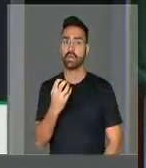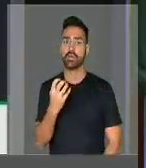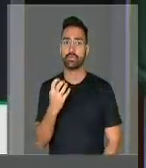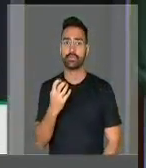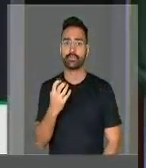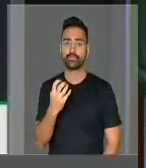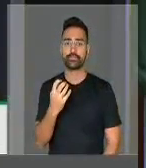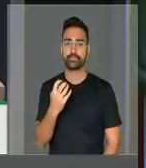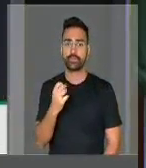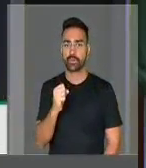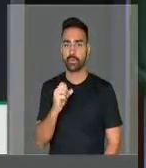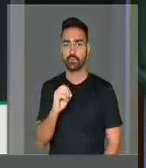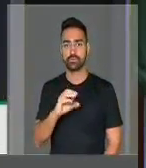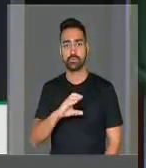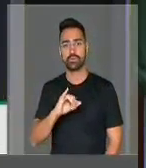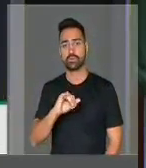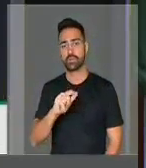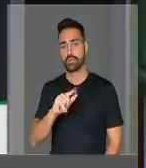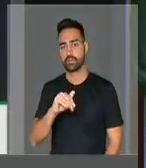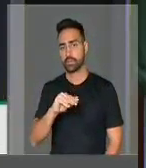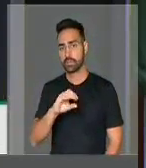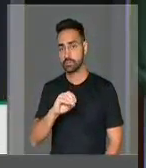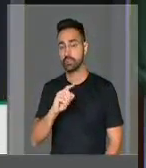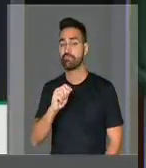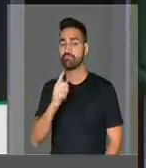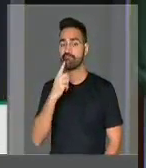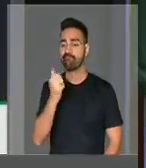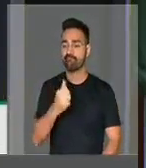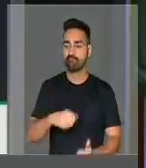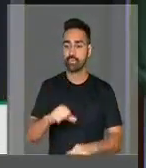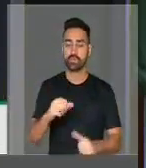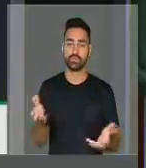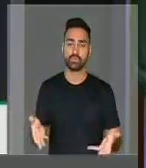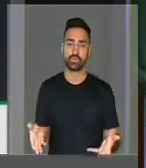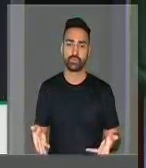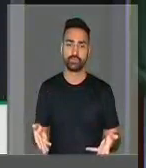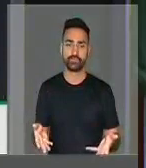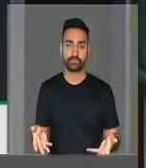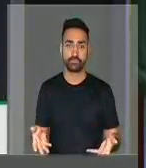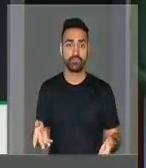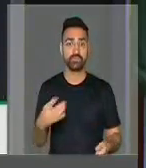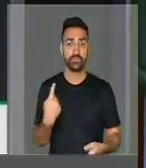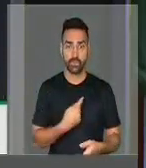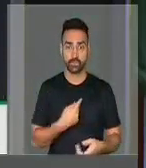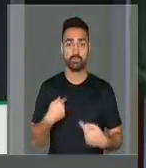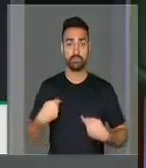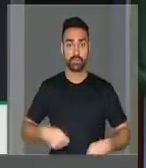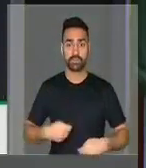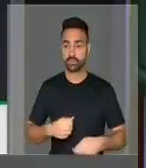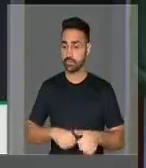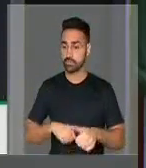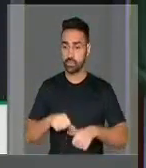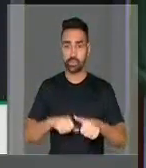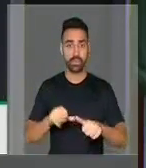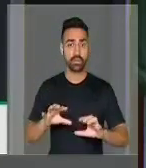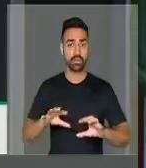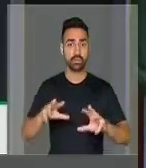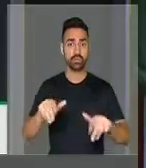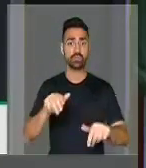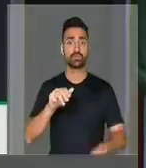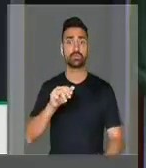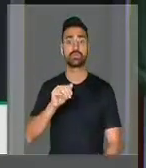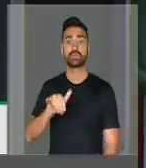para o socialismo a ser ressignificado hoje. Nós temos que reinventar tudo. Agora, sem